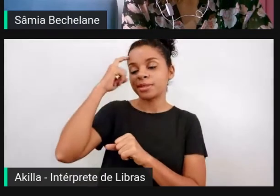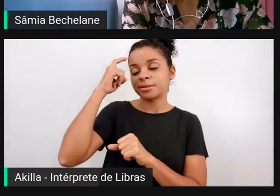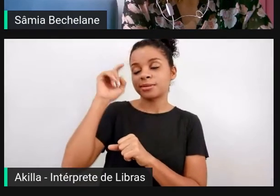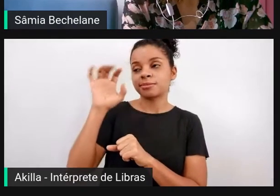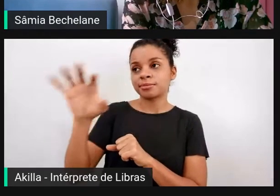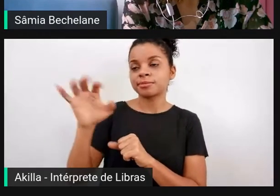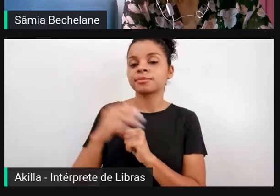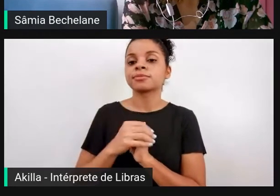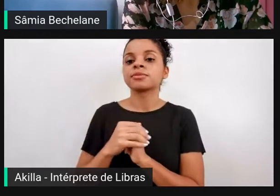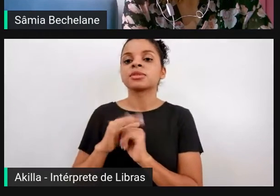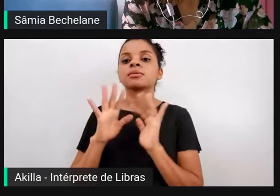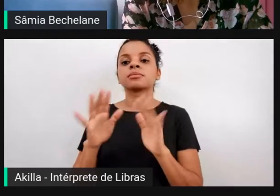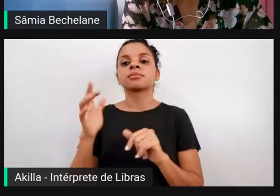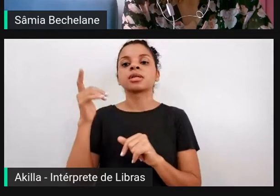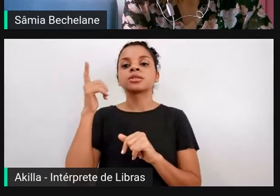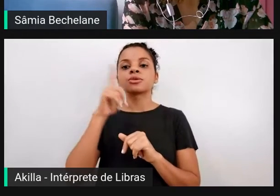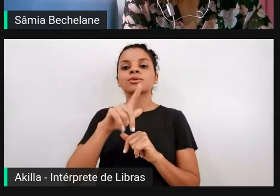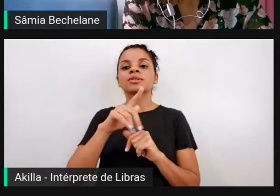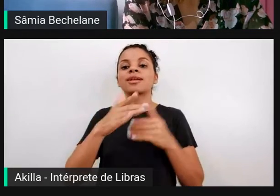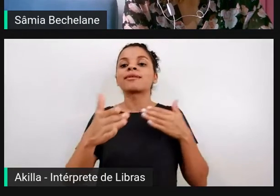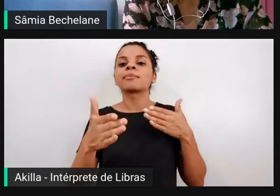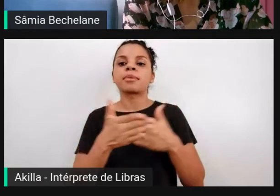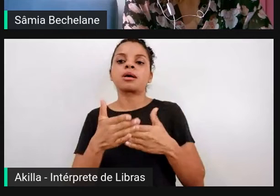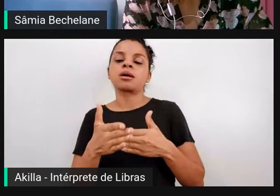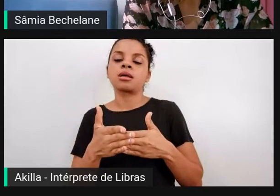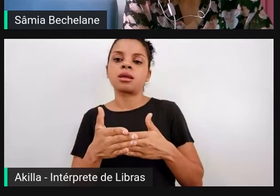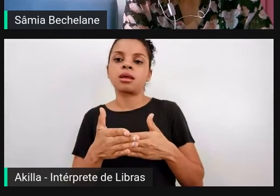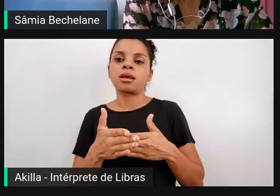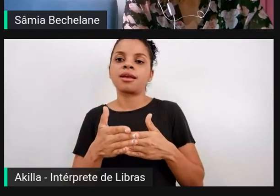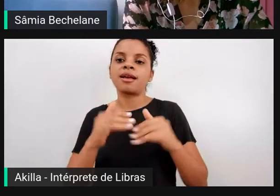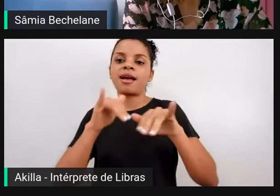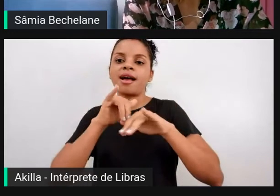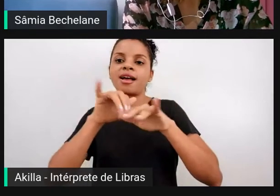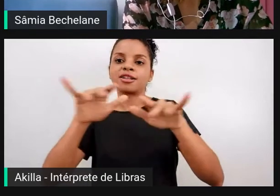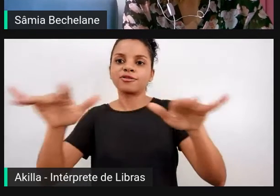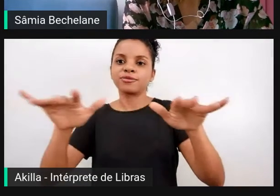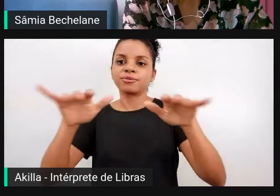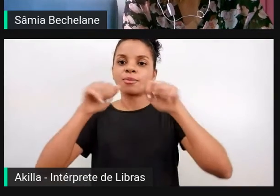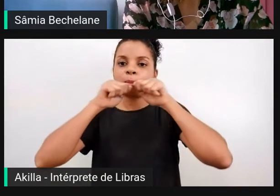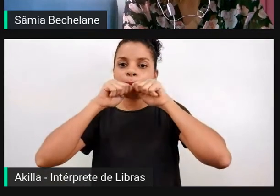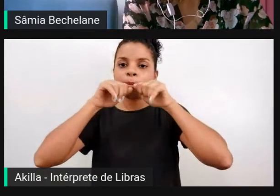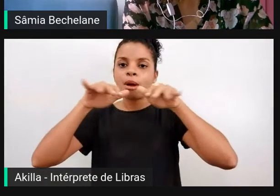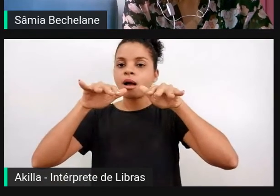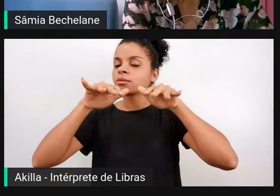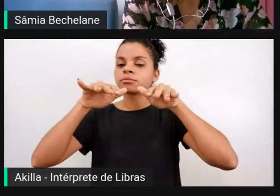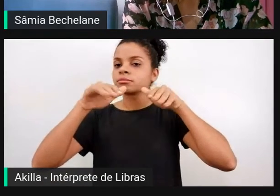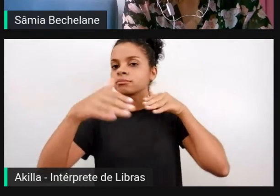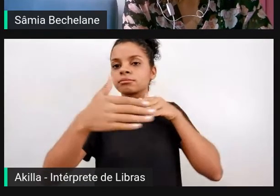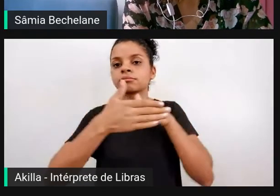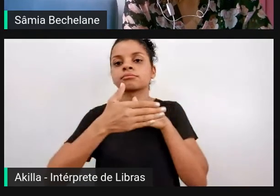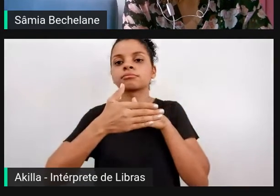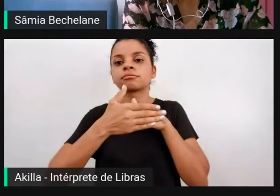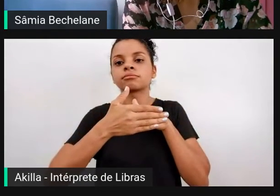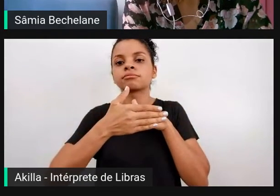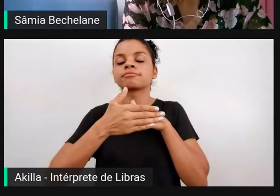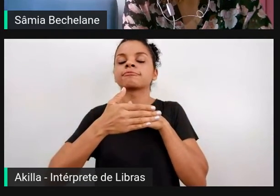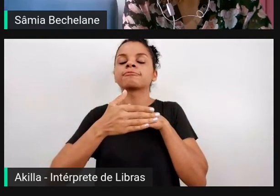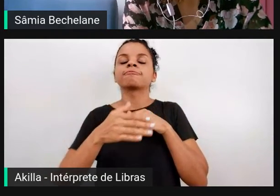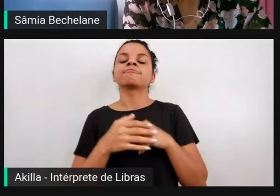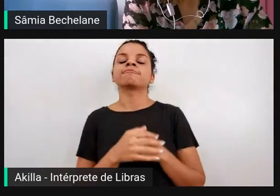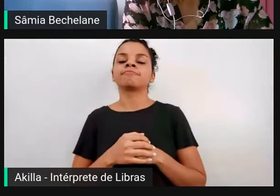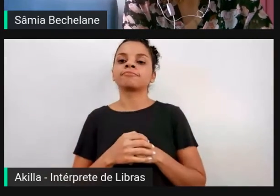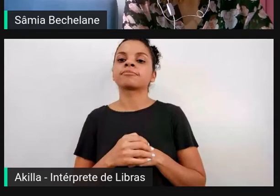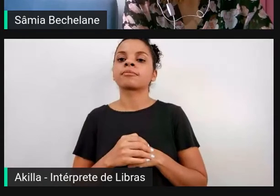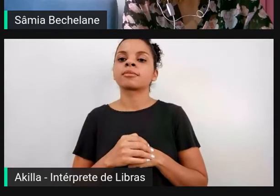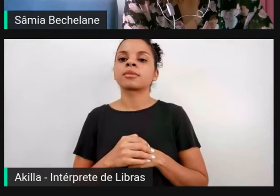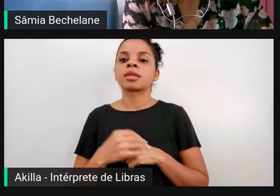consegue frear a disseminação dessas notícias. A partir do momento que você checa, você interrompe esse fluxo de disseminação. Eu imagino que as